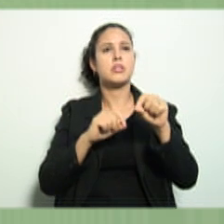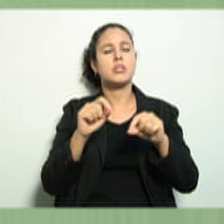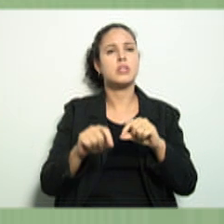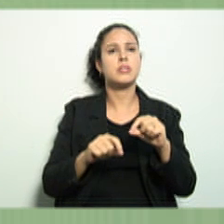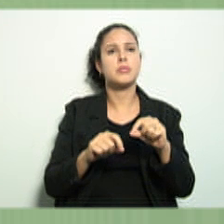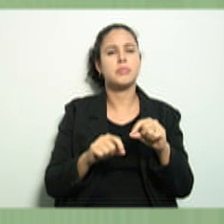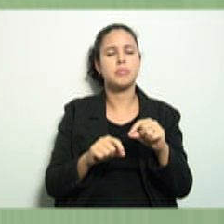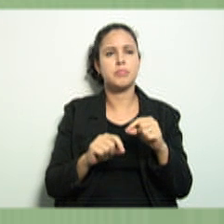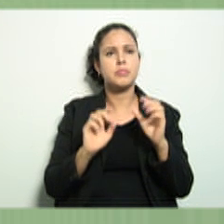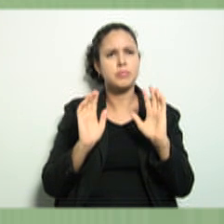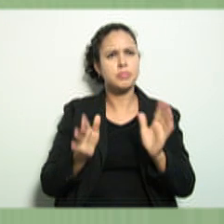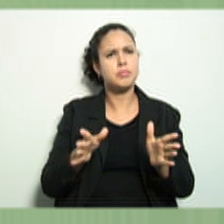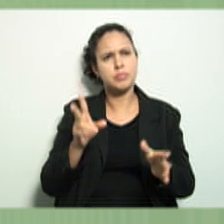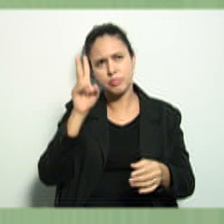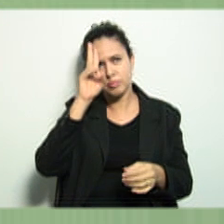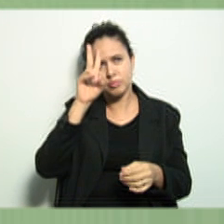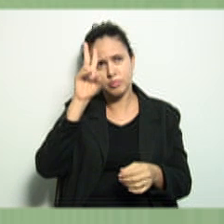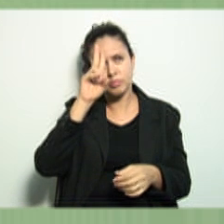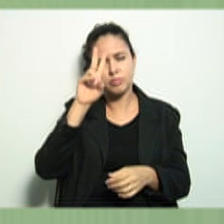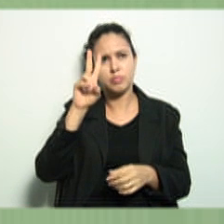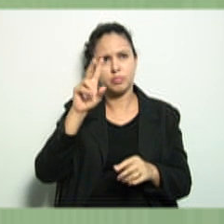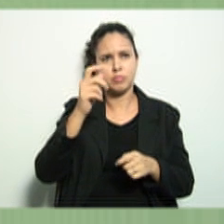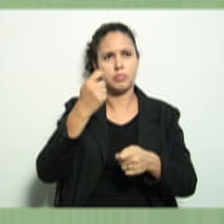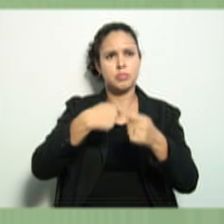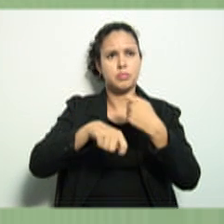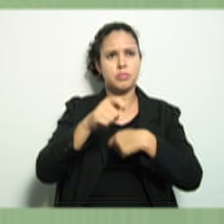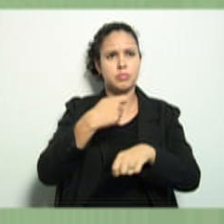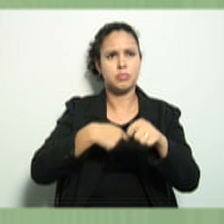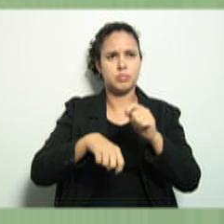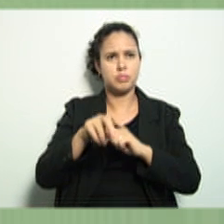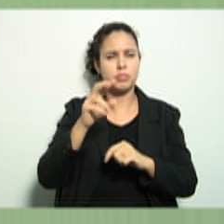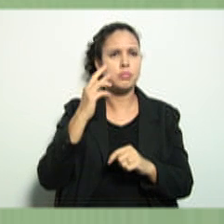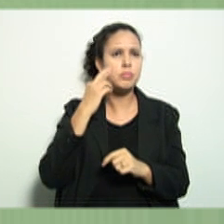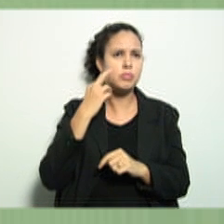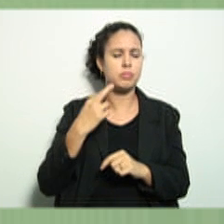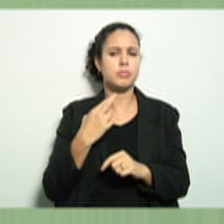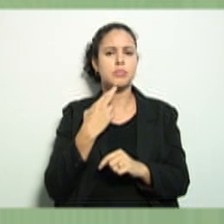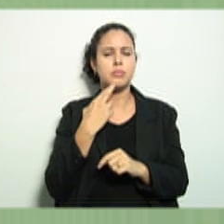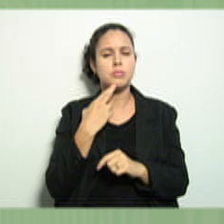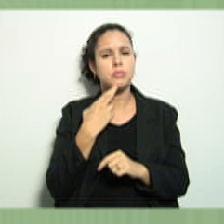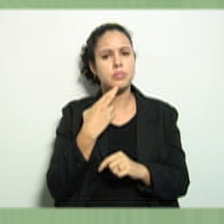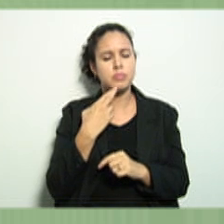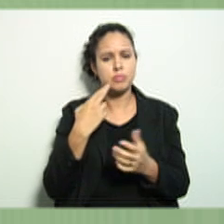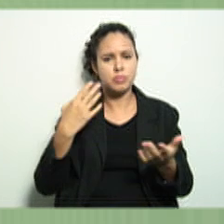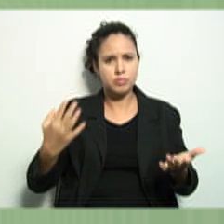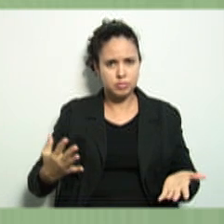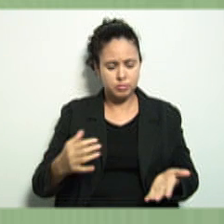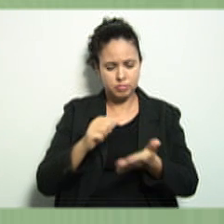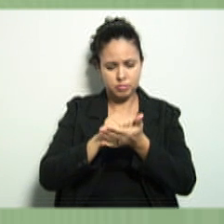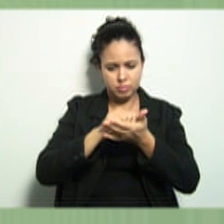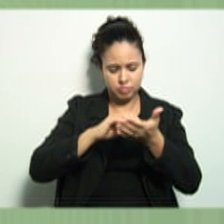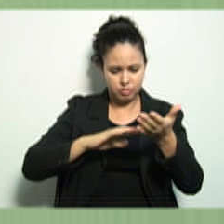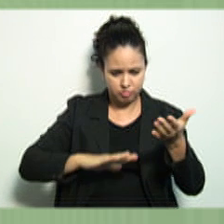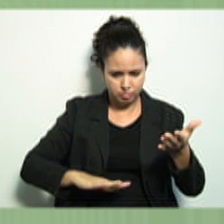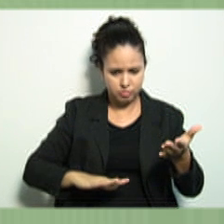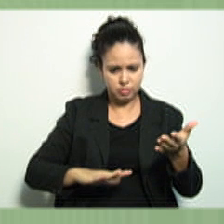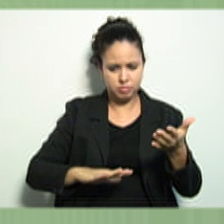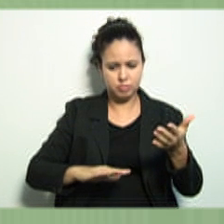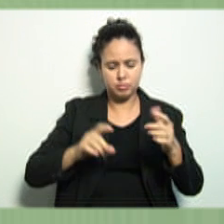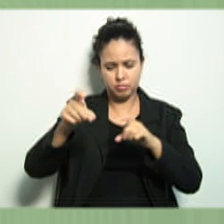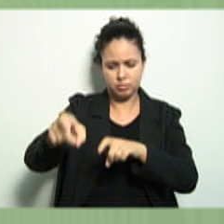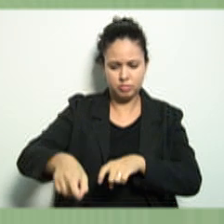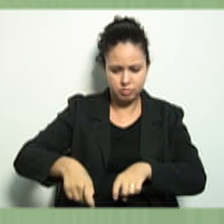aí da econômica de Rondônia, agropecuária, que ela aconteceu firmemente na década de